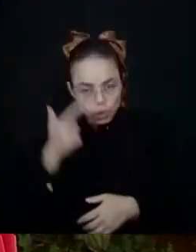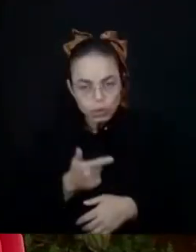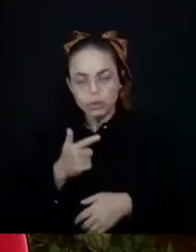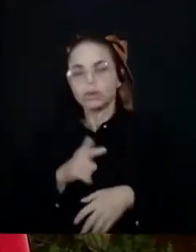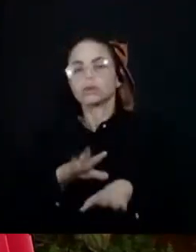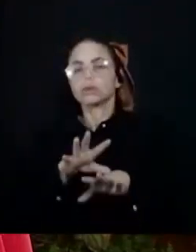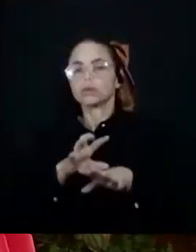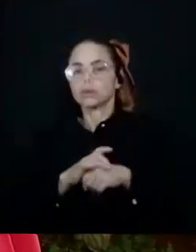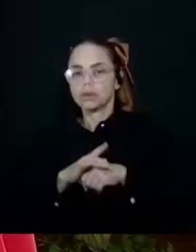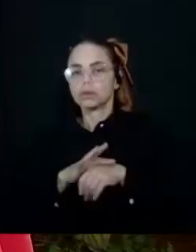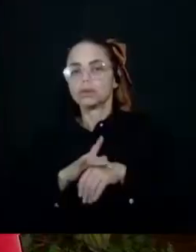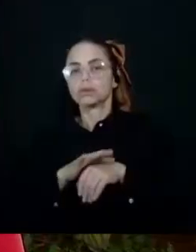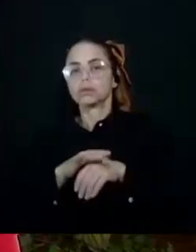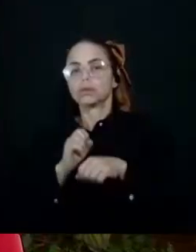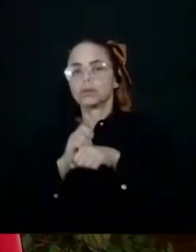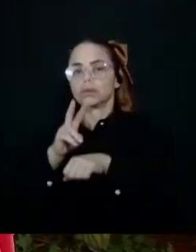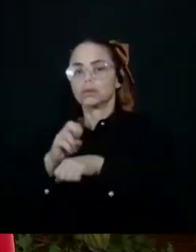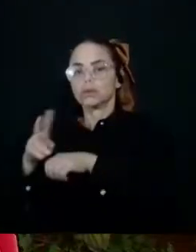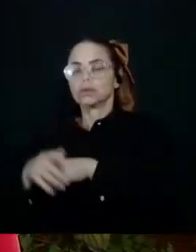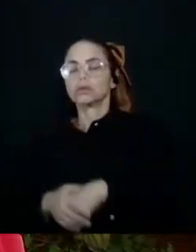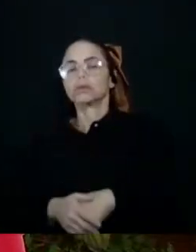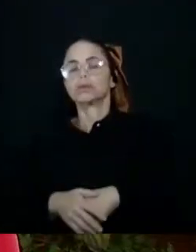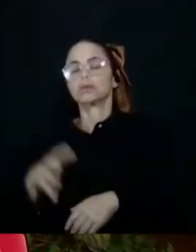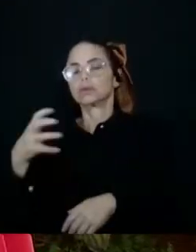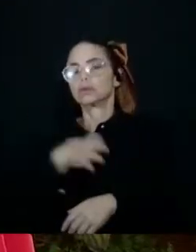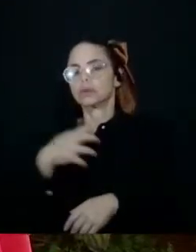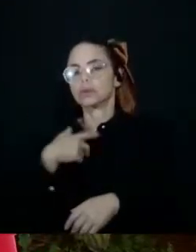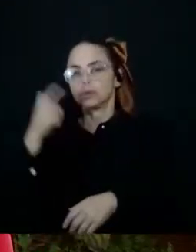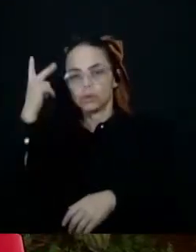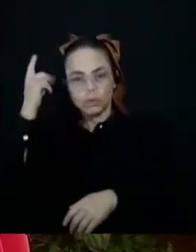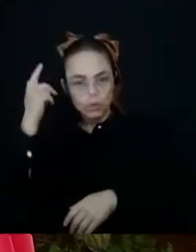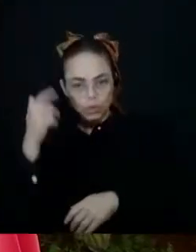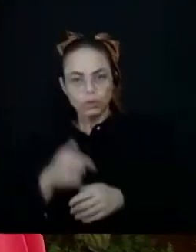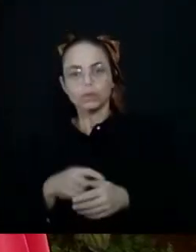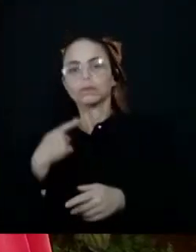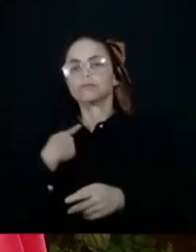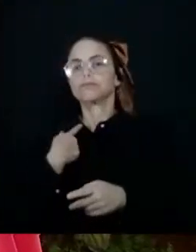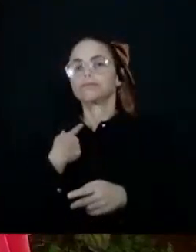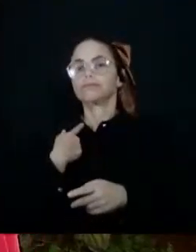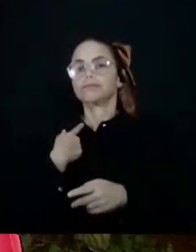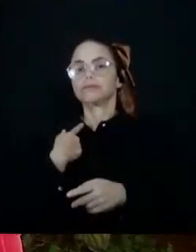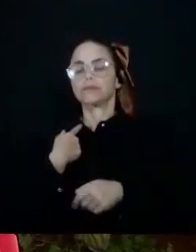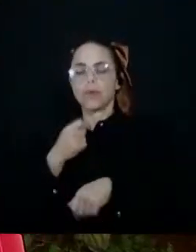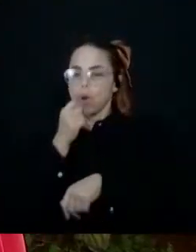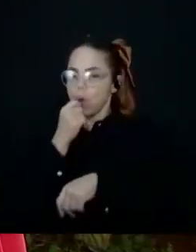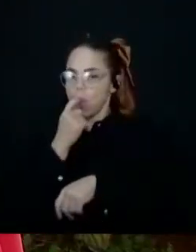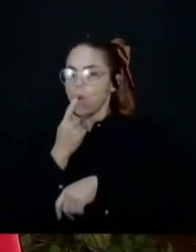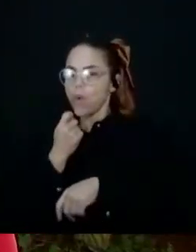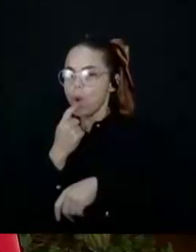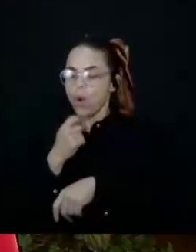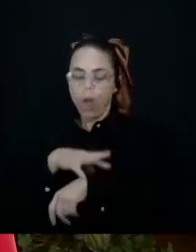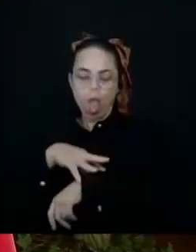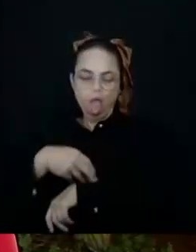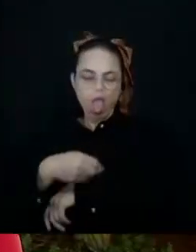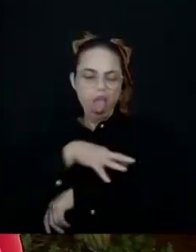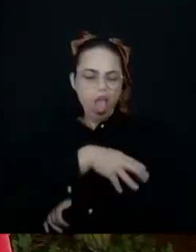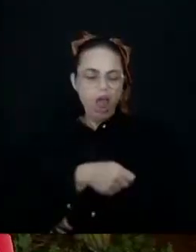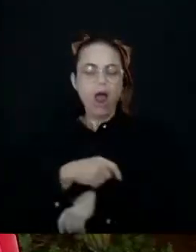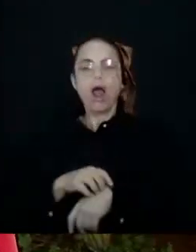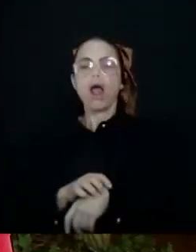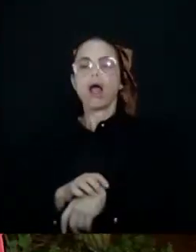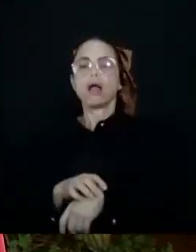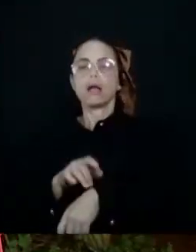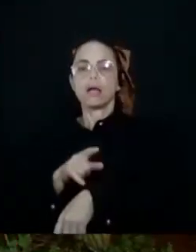E aí vão aparecer os sintomas típicos, que são as lesões de pele, né? Essas lesões de pele,